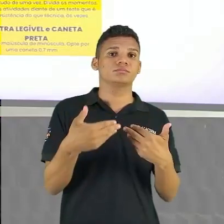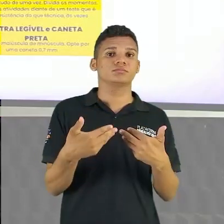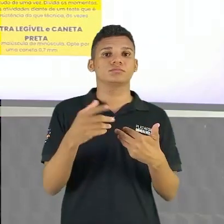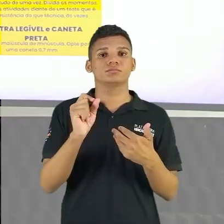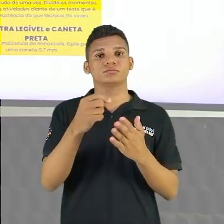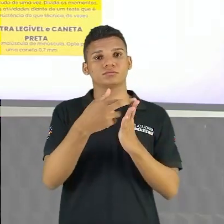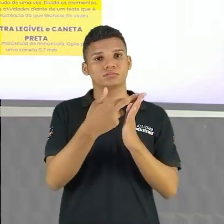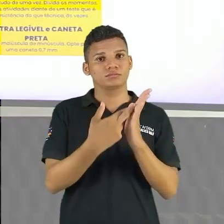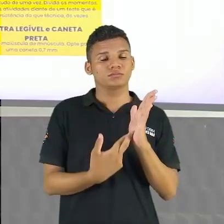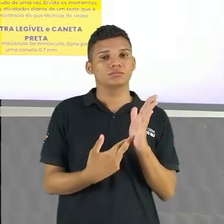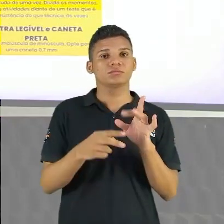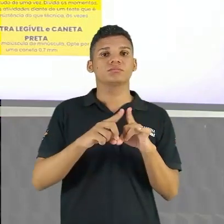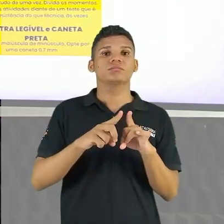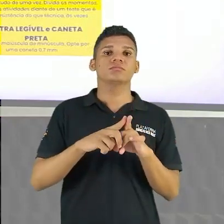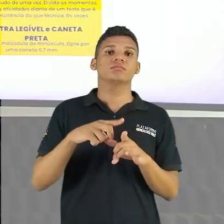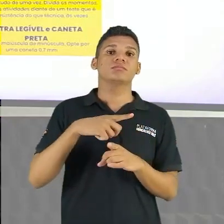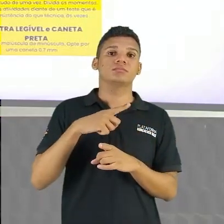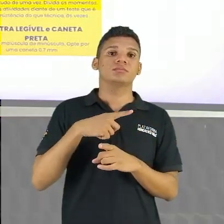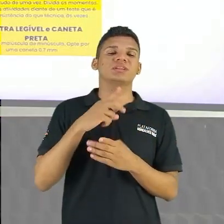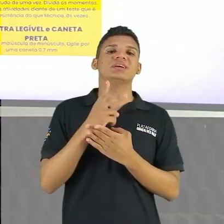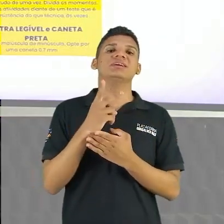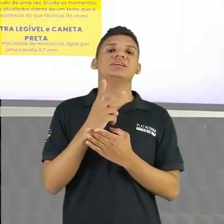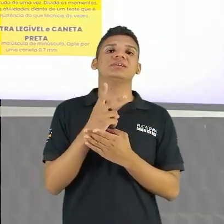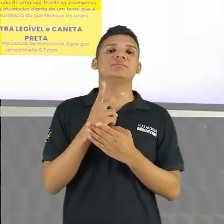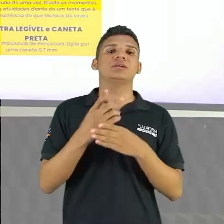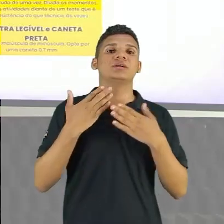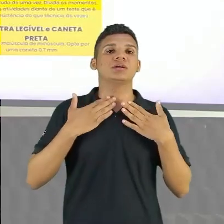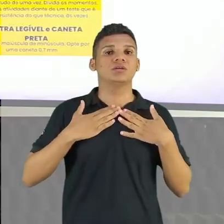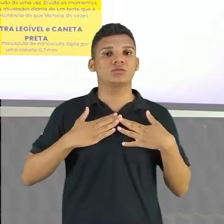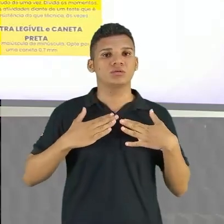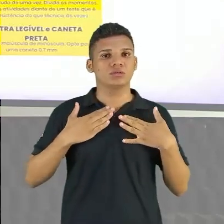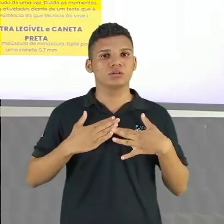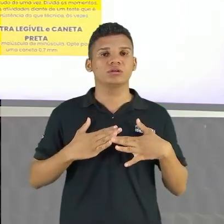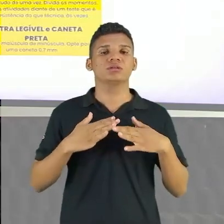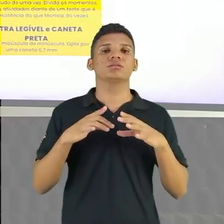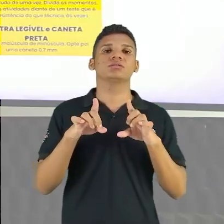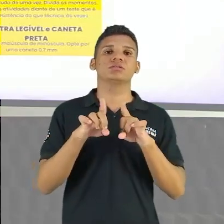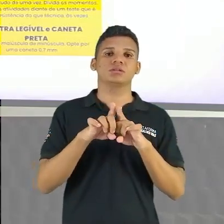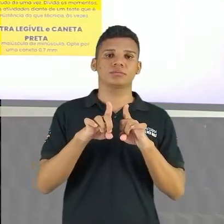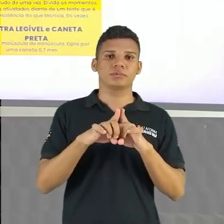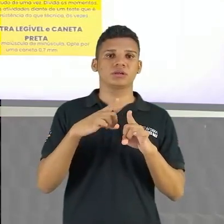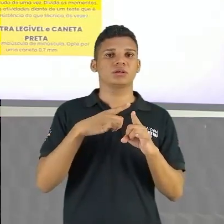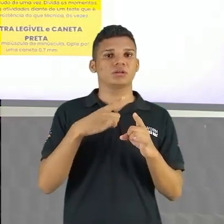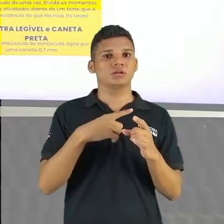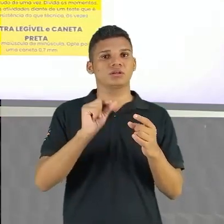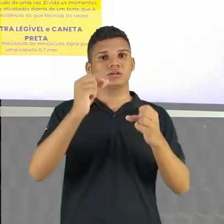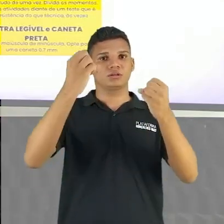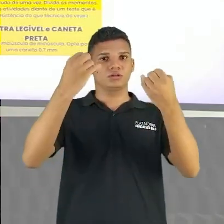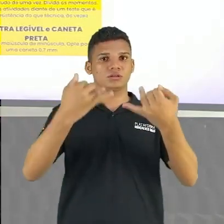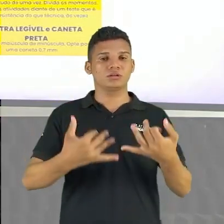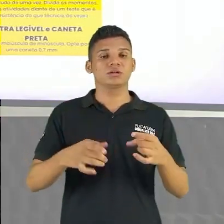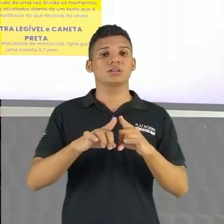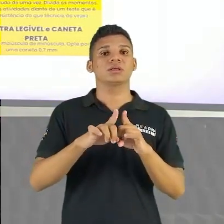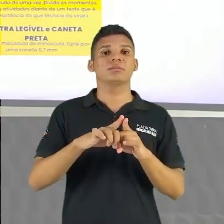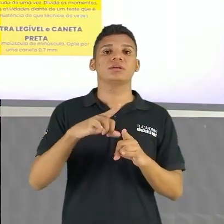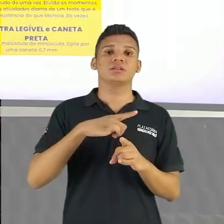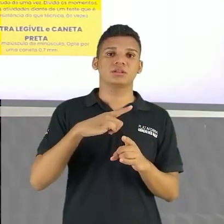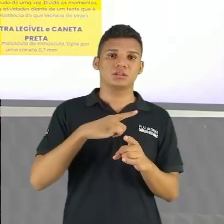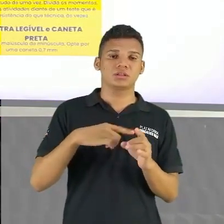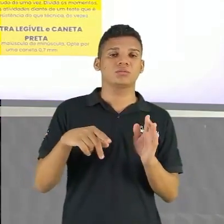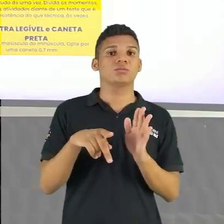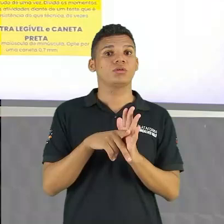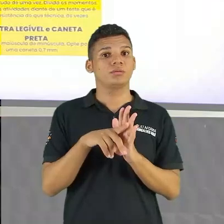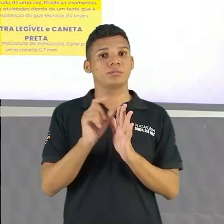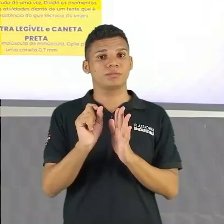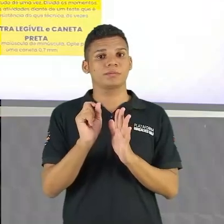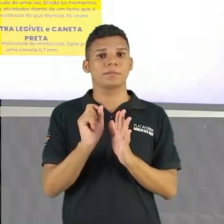lugar é sobre ter calma o tema precisa ter pertinência atualidade acessibilidade o tema